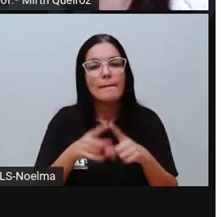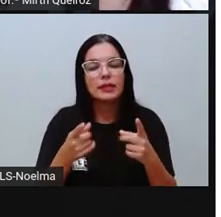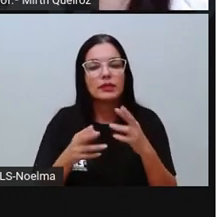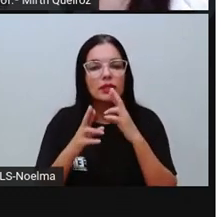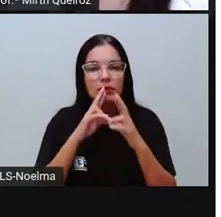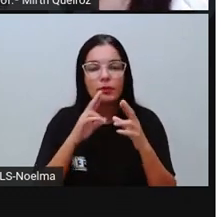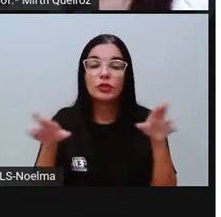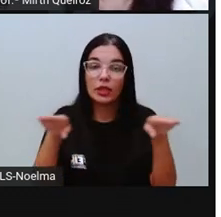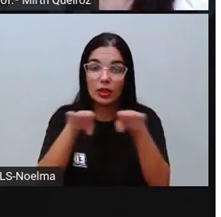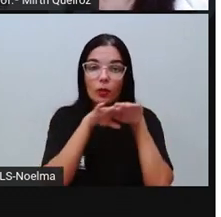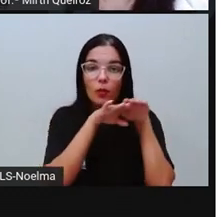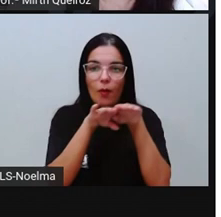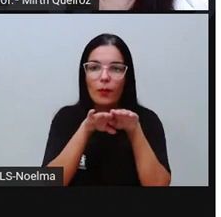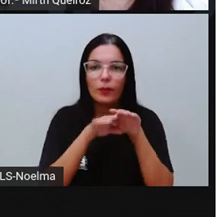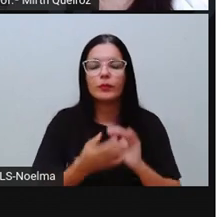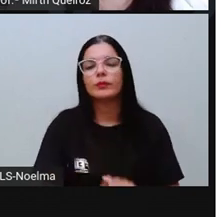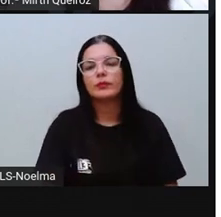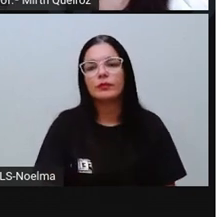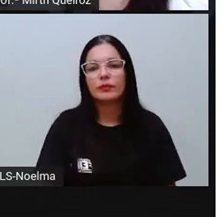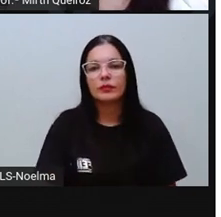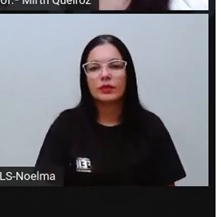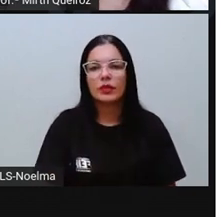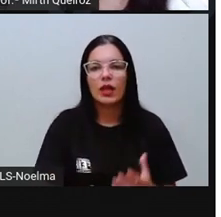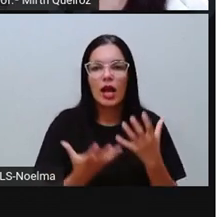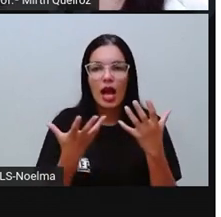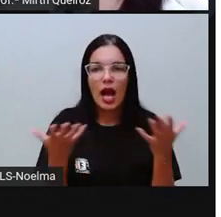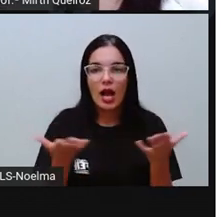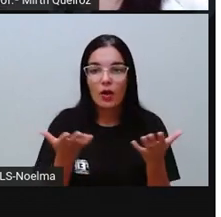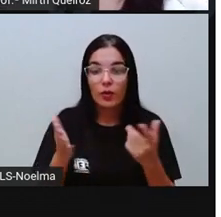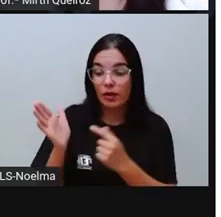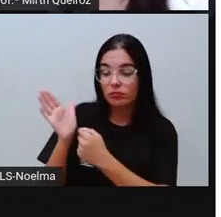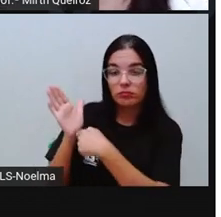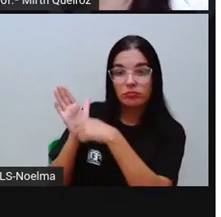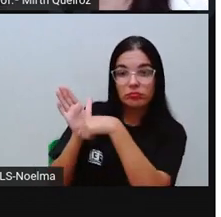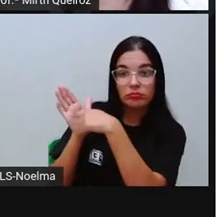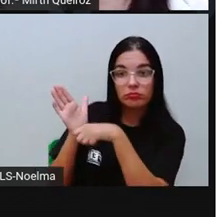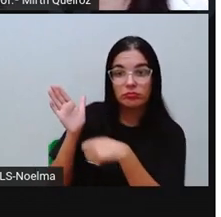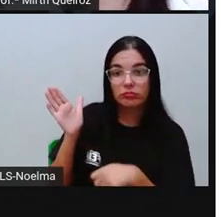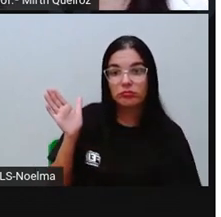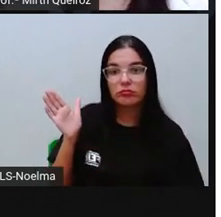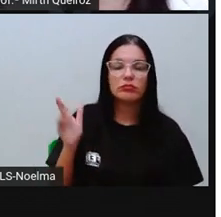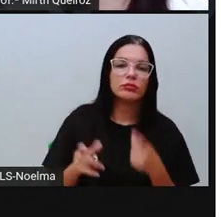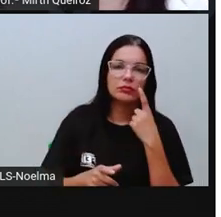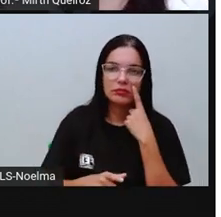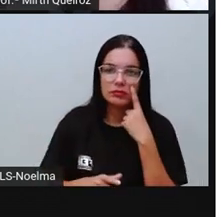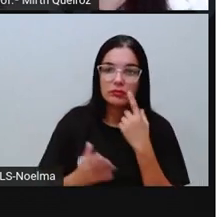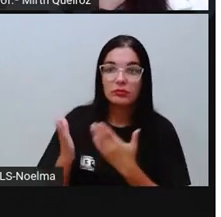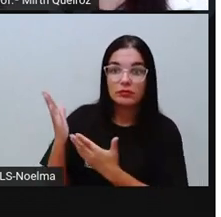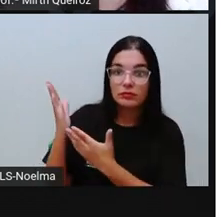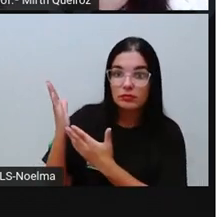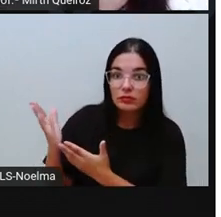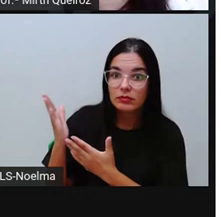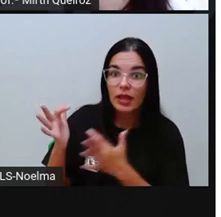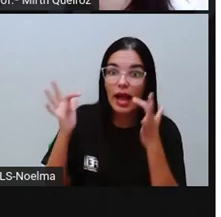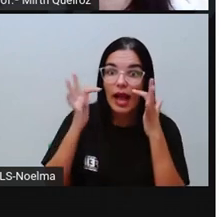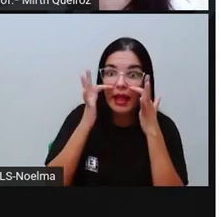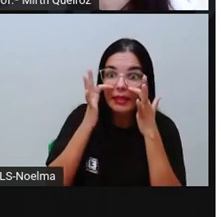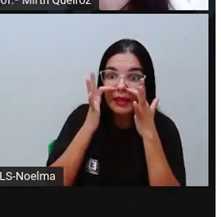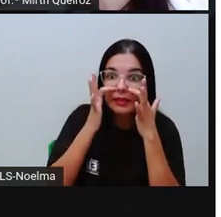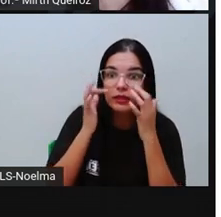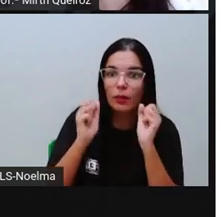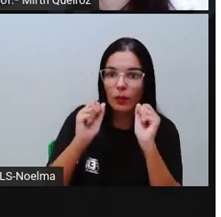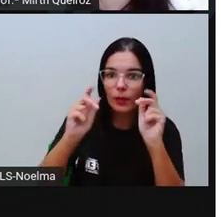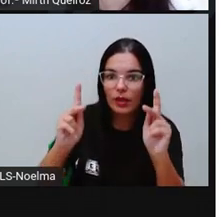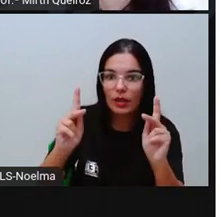certo? Então, o que que nós vamos fazer? Eu vou utilizar aqui a lousa agora para que vocês possam entender